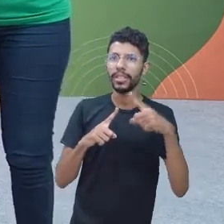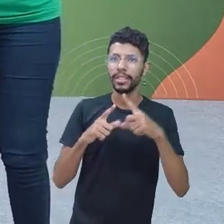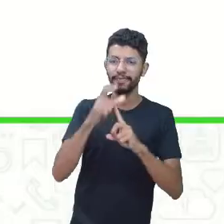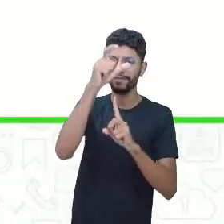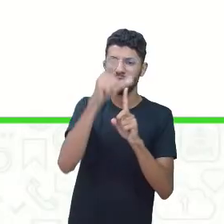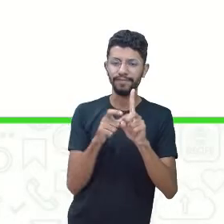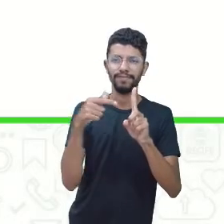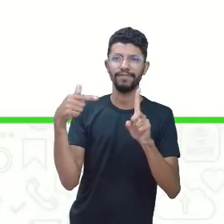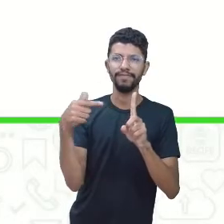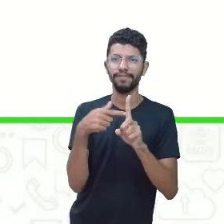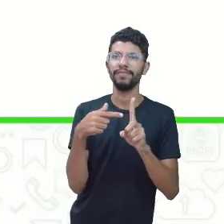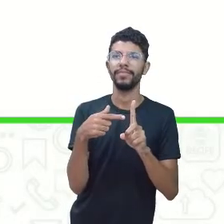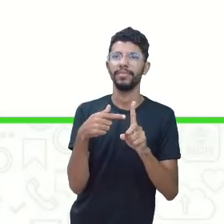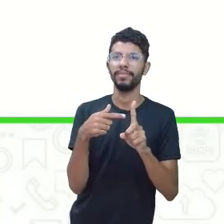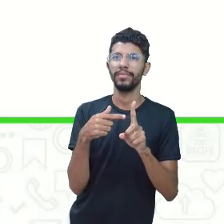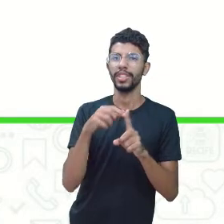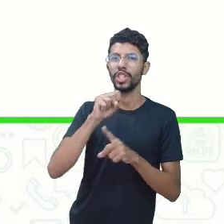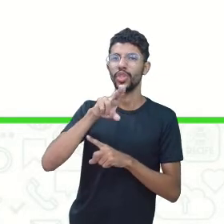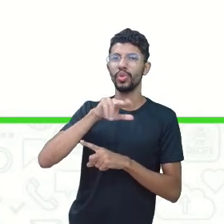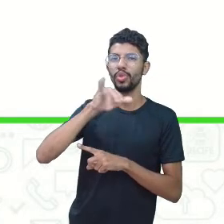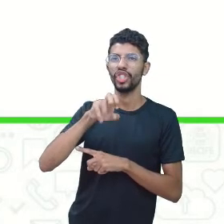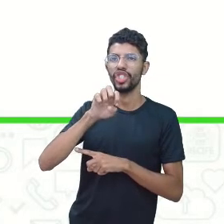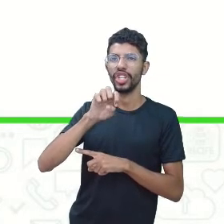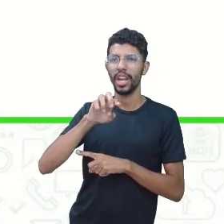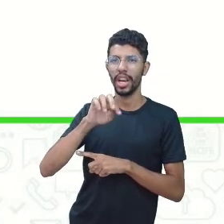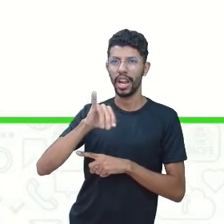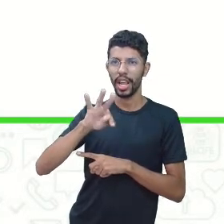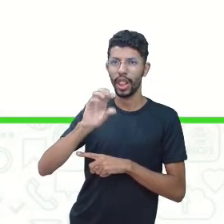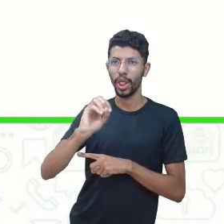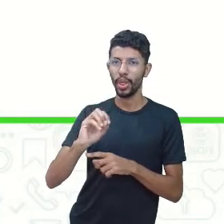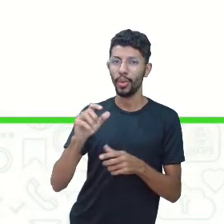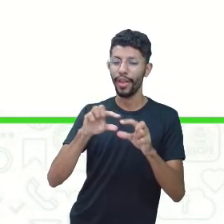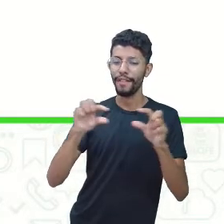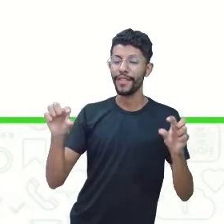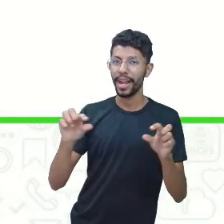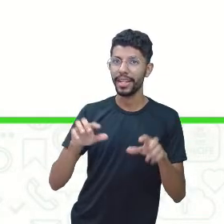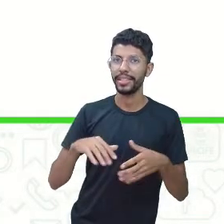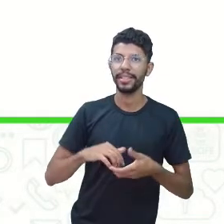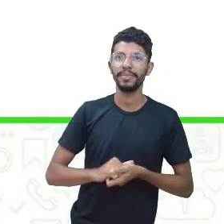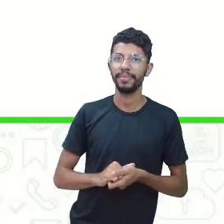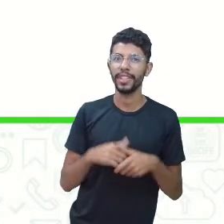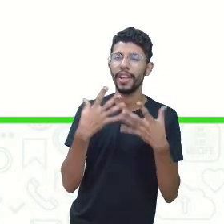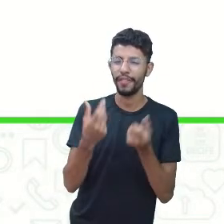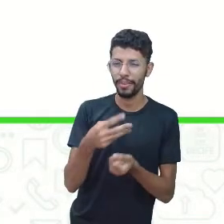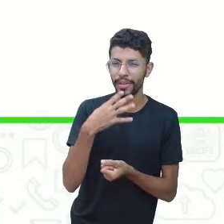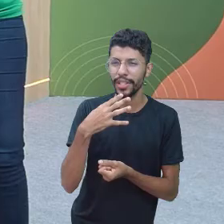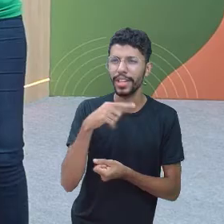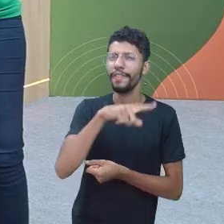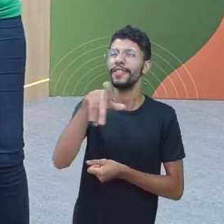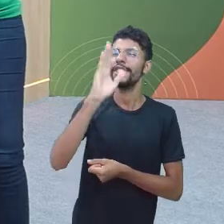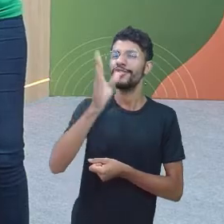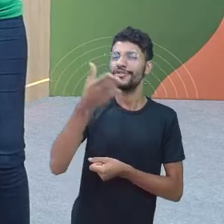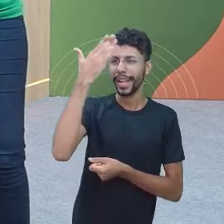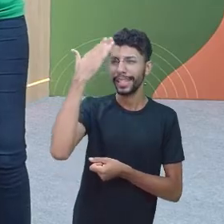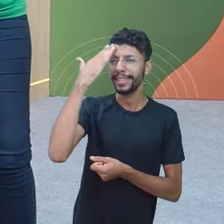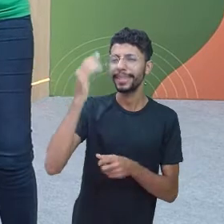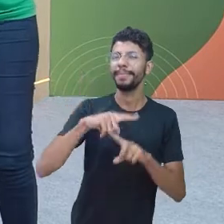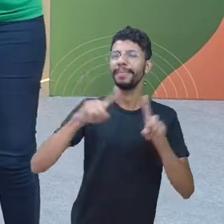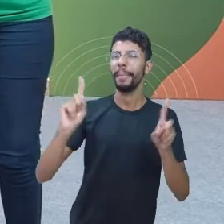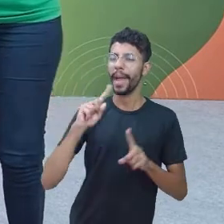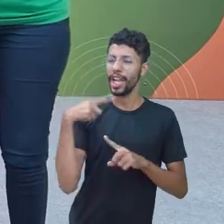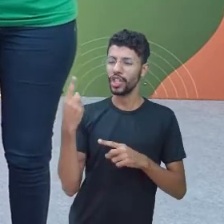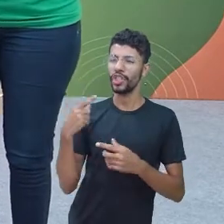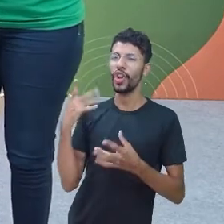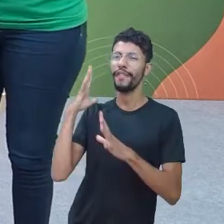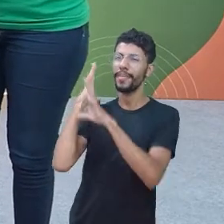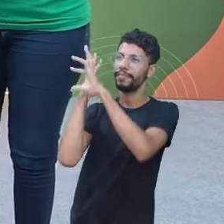sujeito dessa frase? Vamos conhecer. Vocês já sabem, mas nós vamos rever tudo